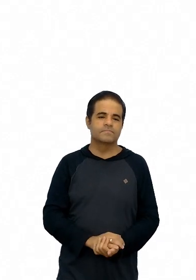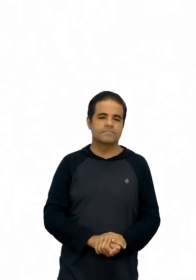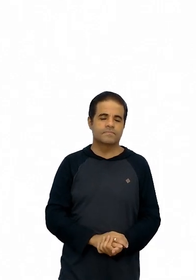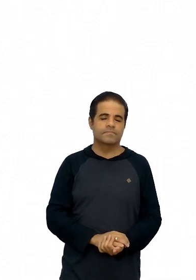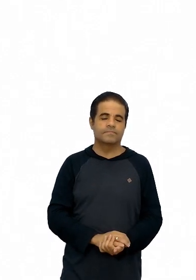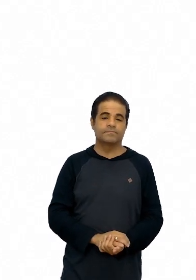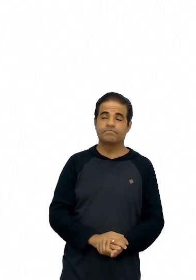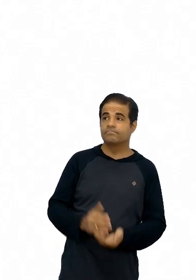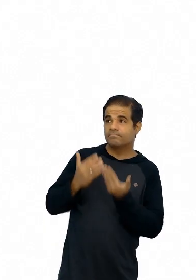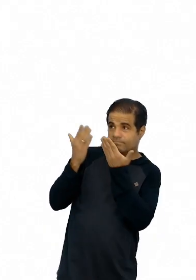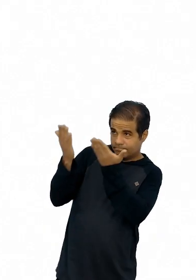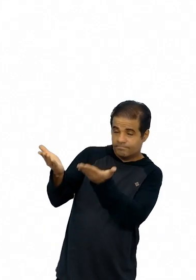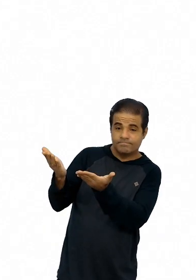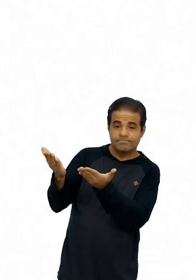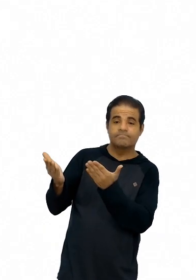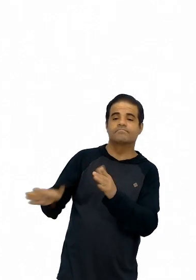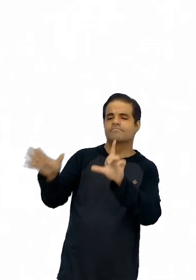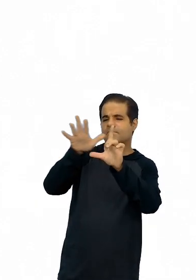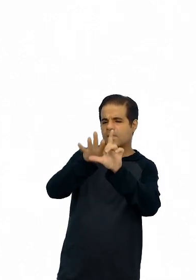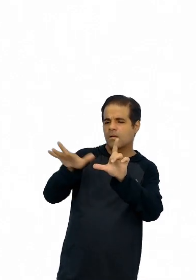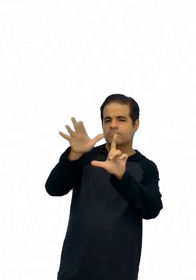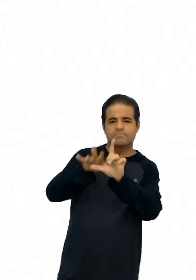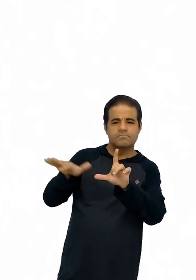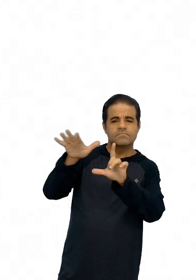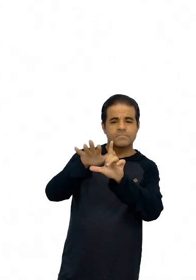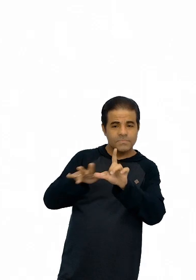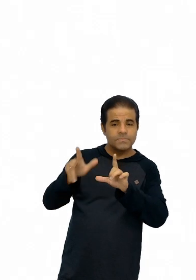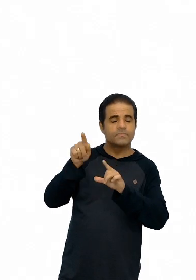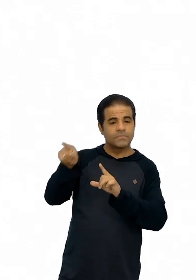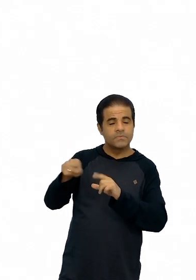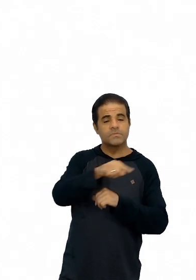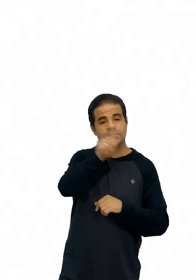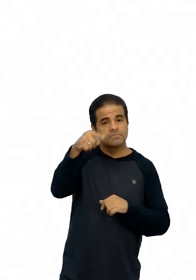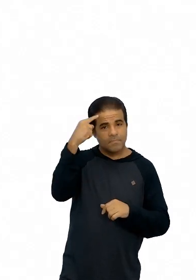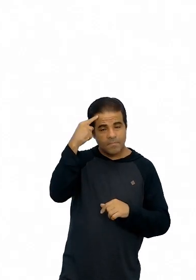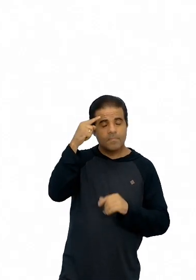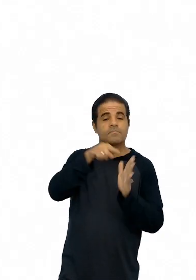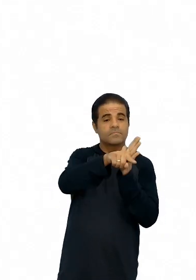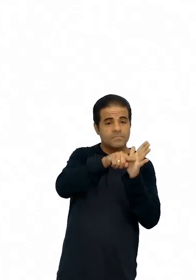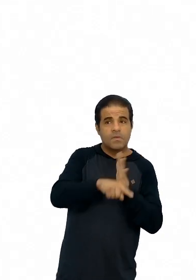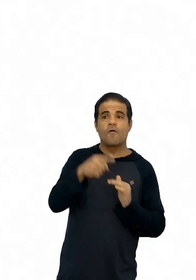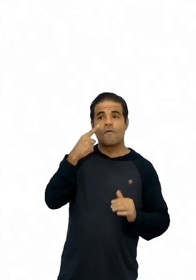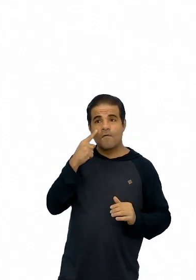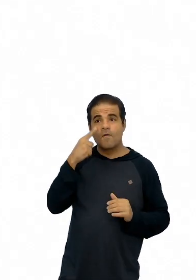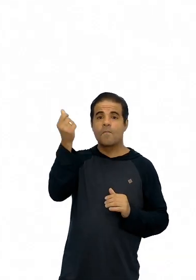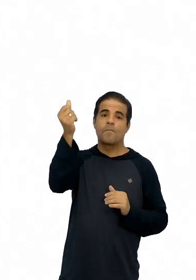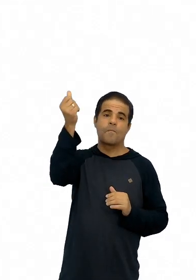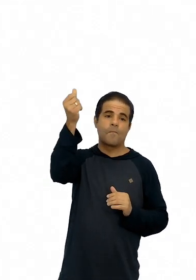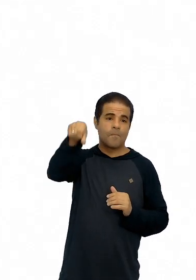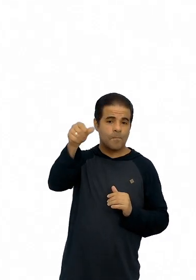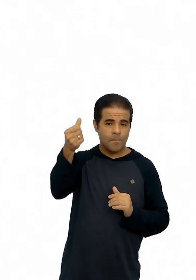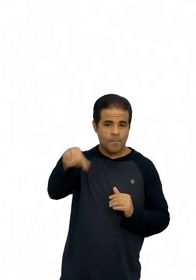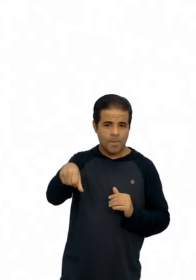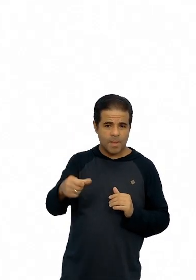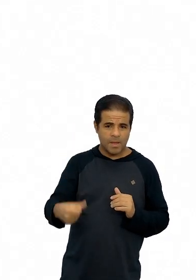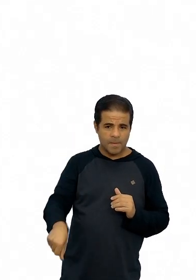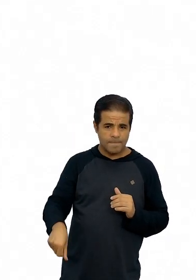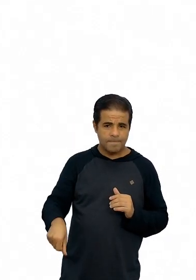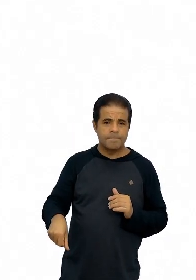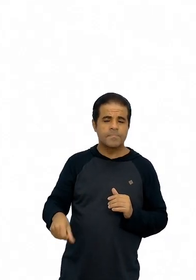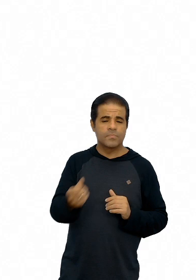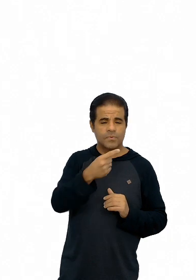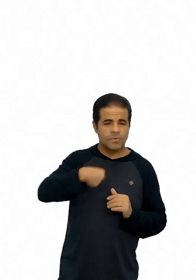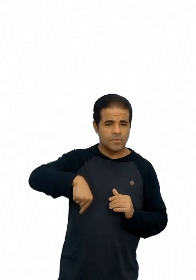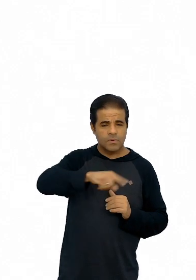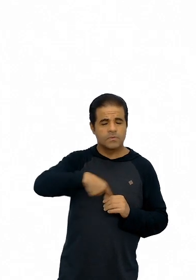Então, a gente deixa, né, o nosso link aqui, o nosso QR Code para vocês avaliar esse momento aqui de formação